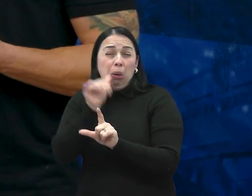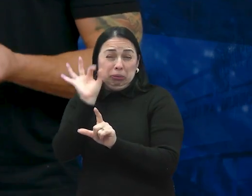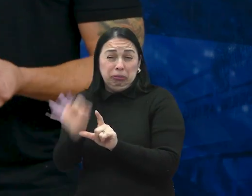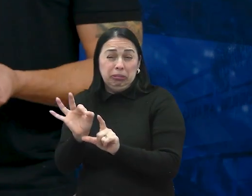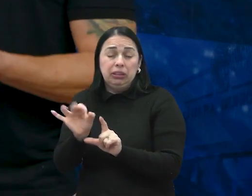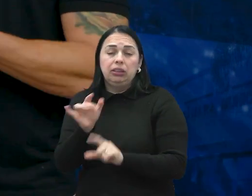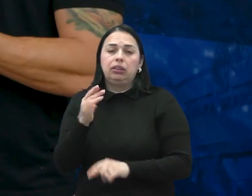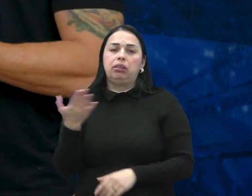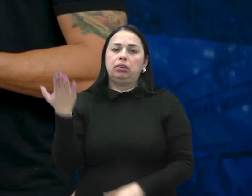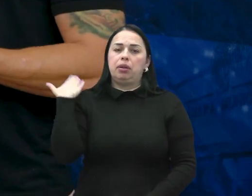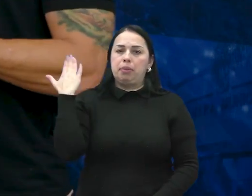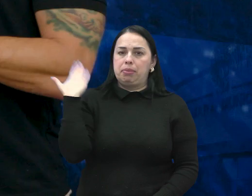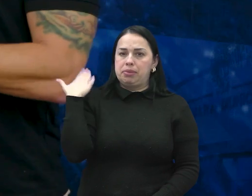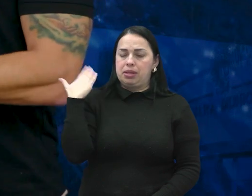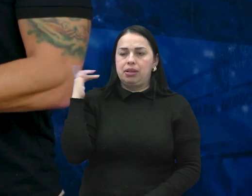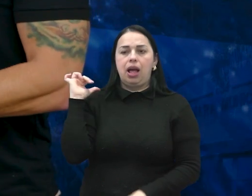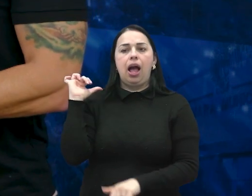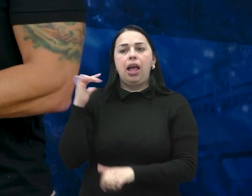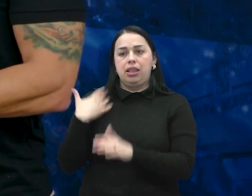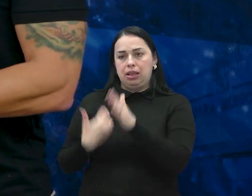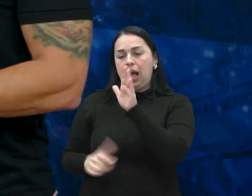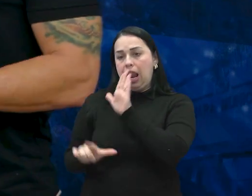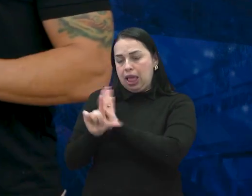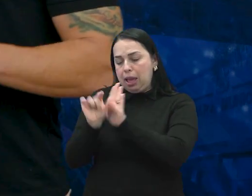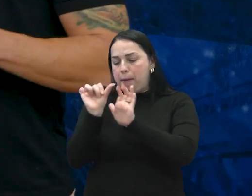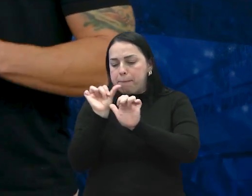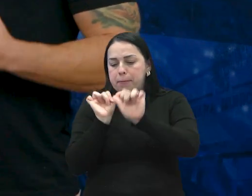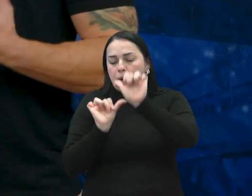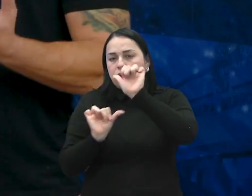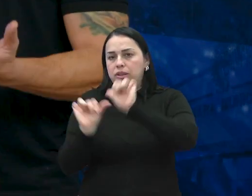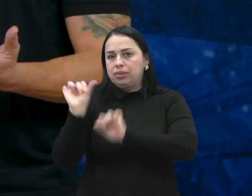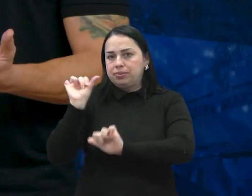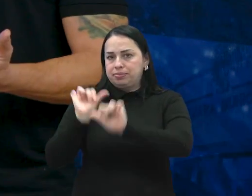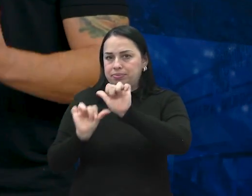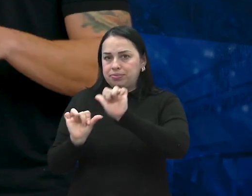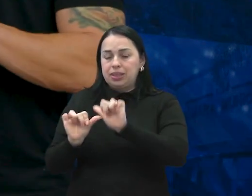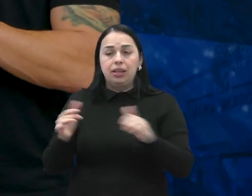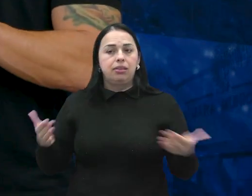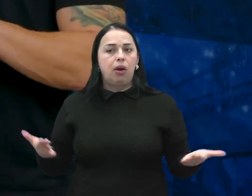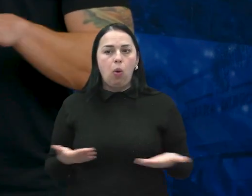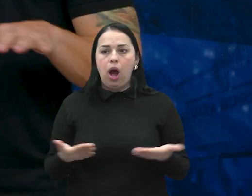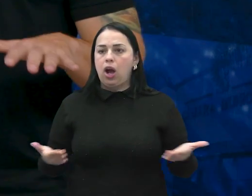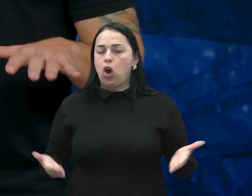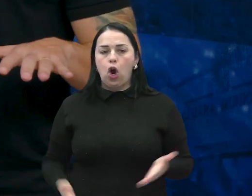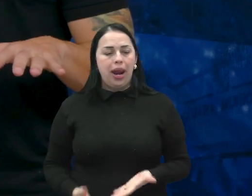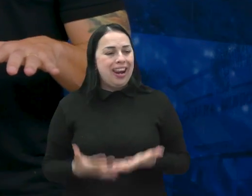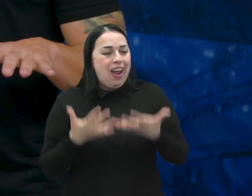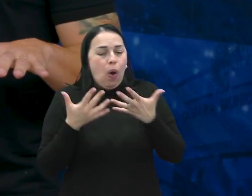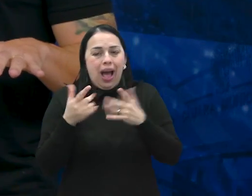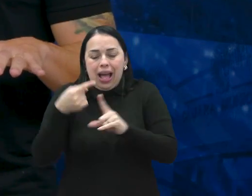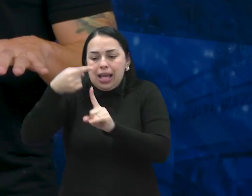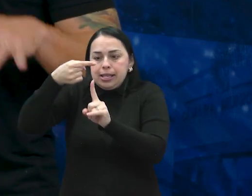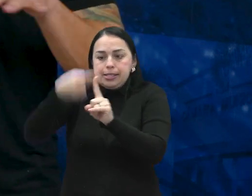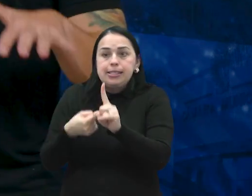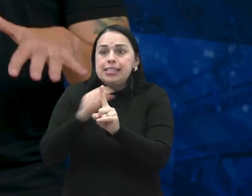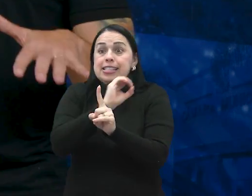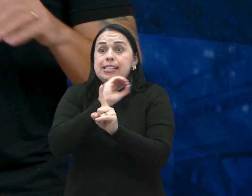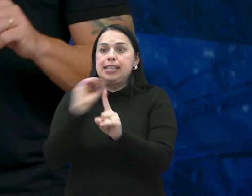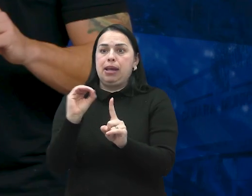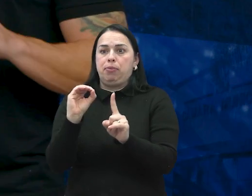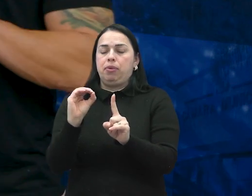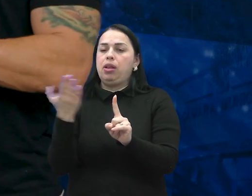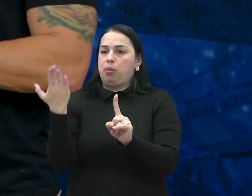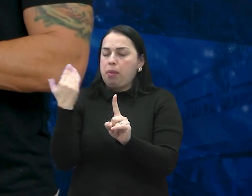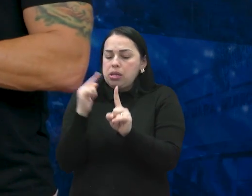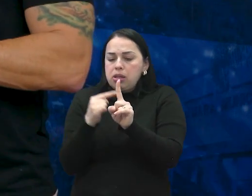indicadores. Então lá atrás teve uma primeira modificação na lei e ela passou a ser lei seca. Então acabou-se as tolerâncias de álcool no sangue, antes tinha uma